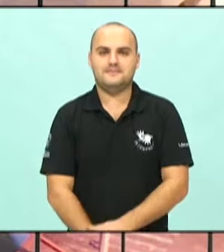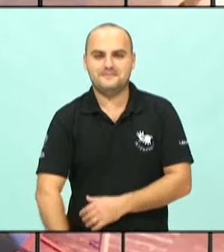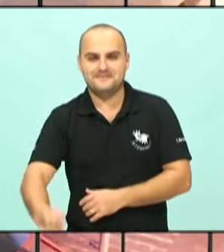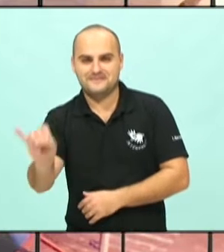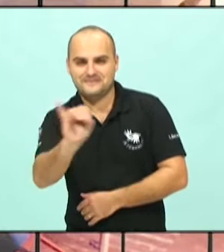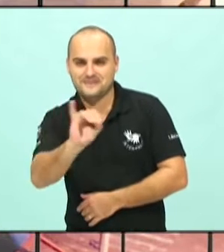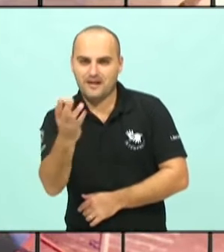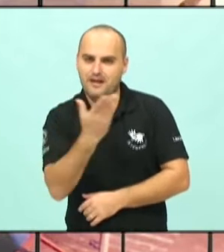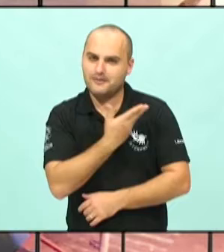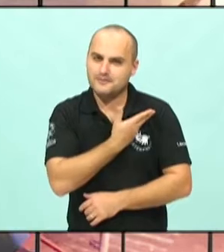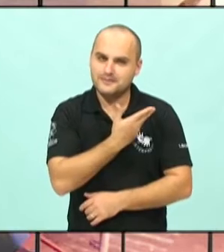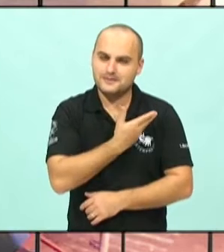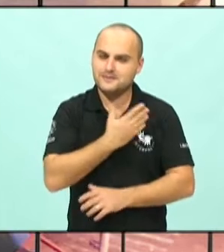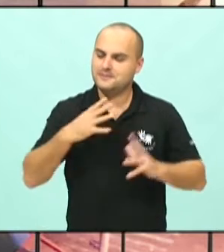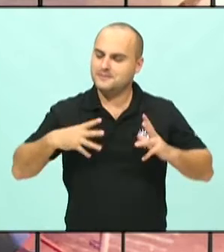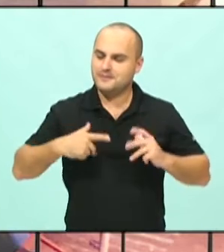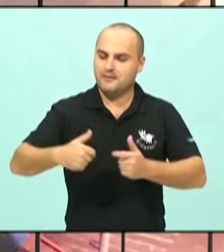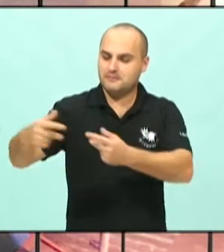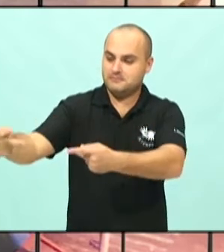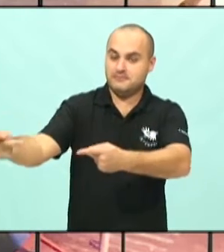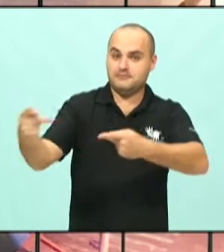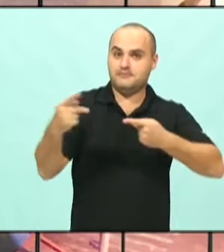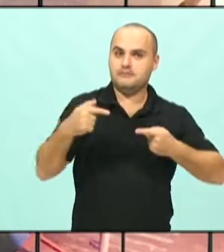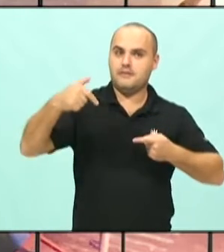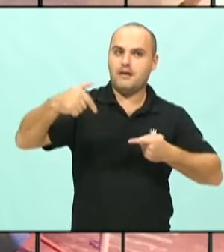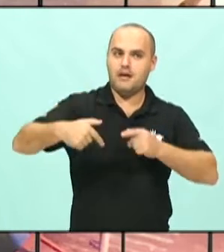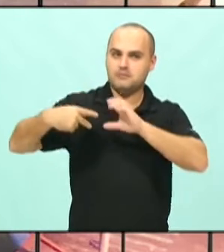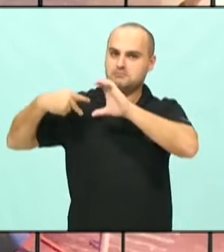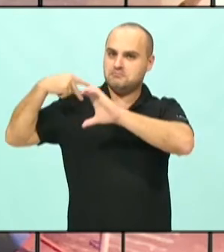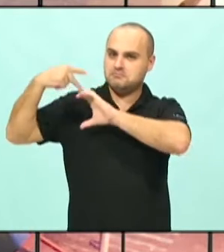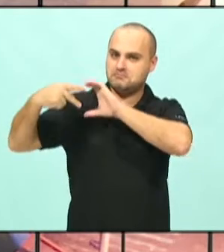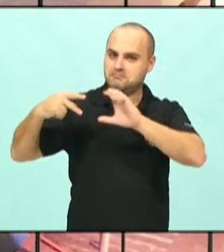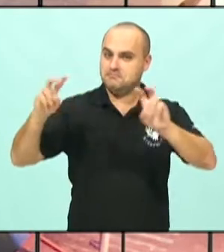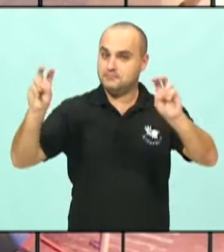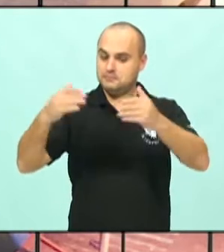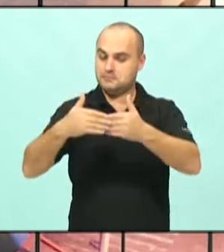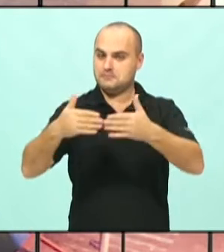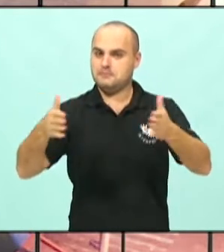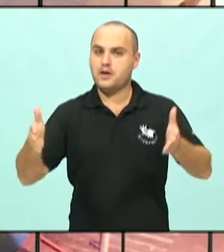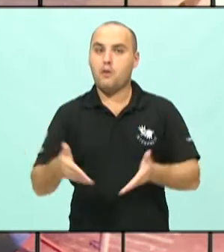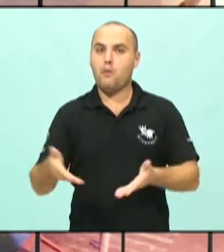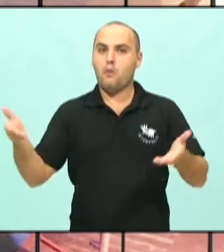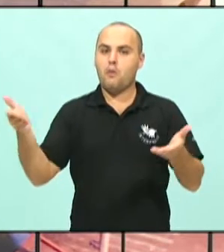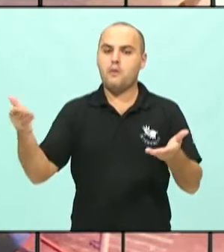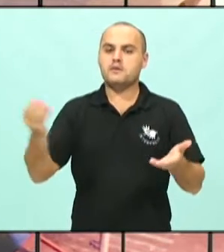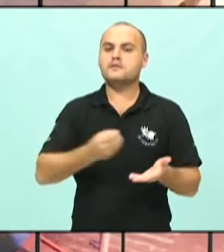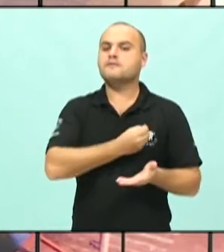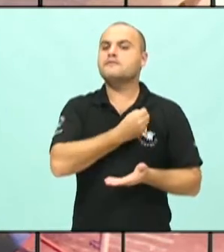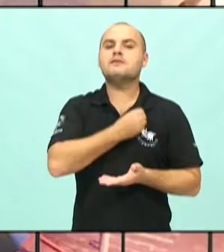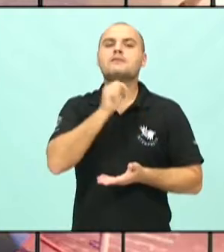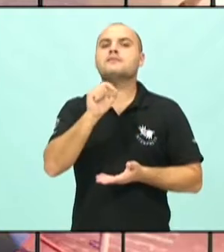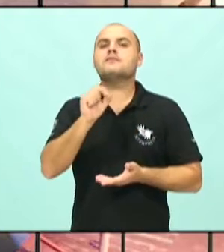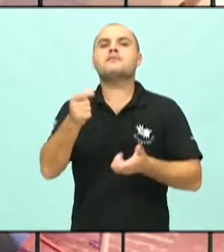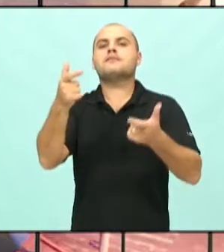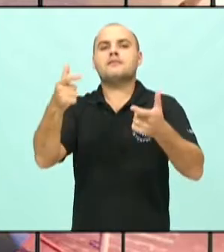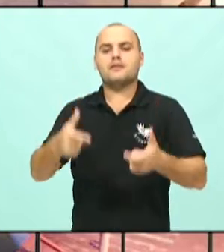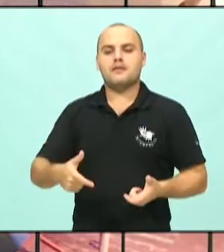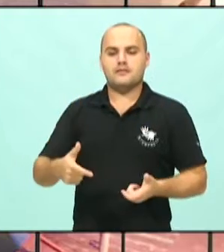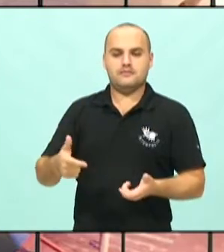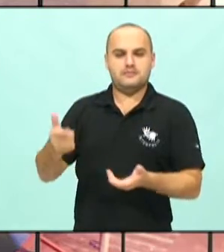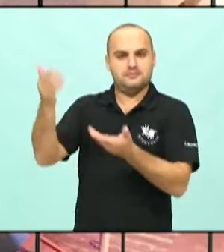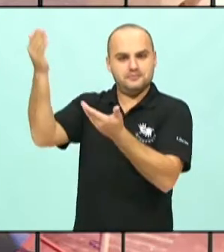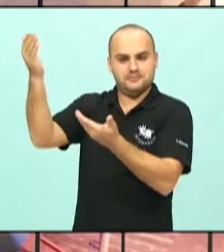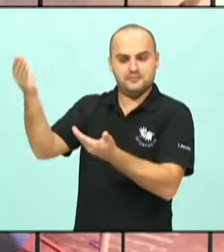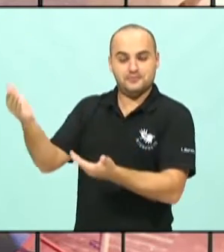Olá, amigos. Sejam bem-vindos a mais um Câmara Aberta. No programa de hoje, nós recebemos o diretor executivo da